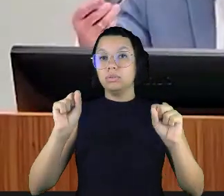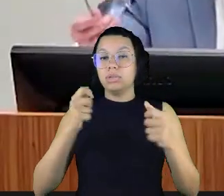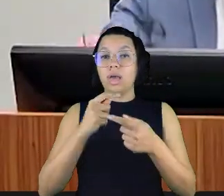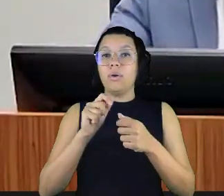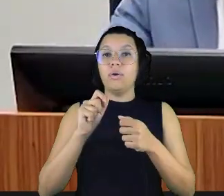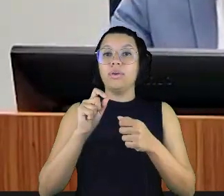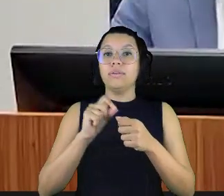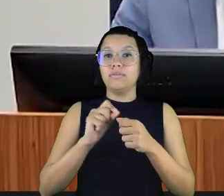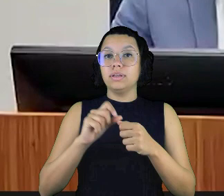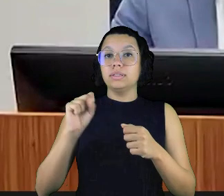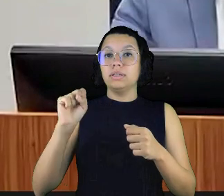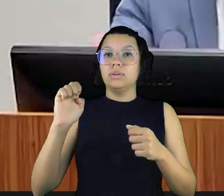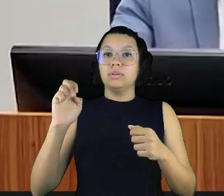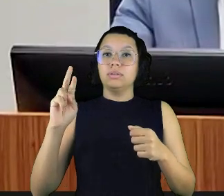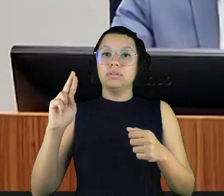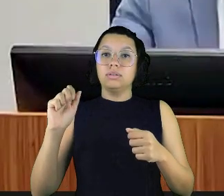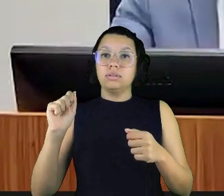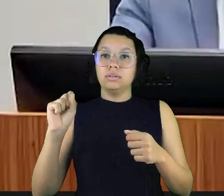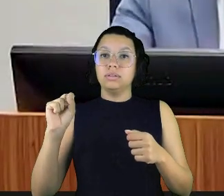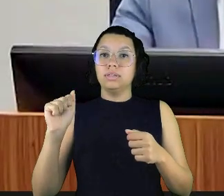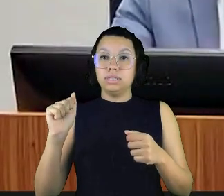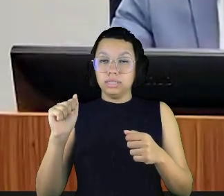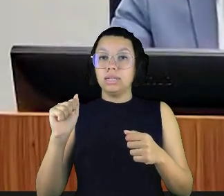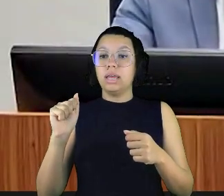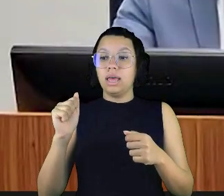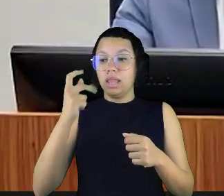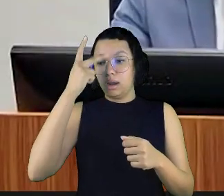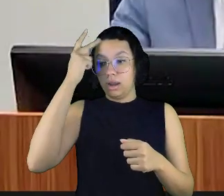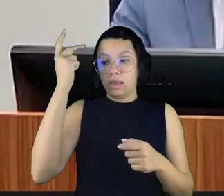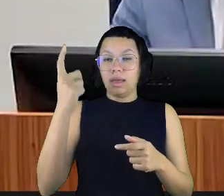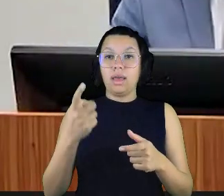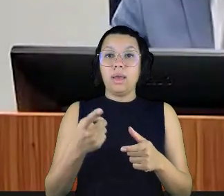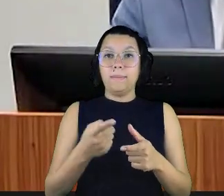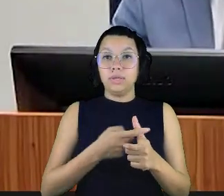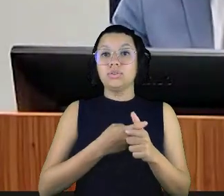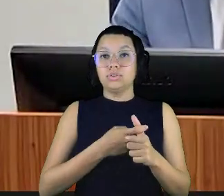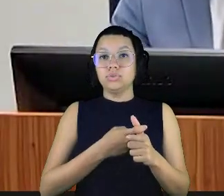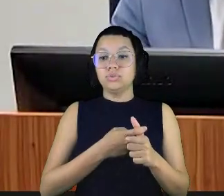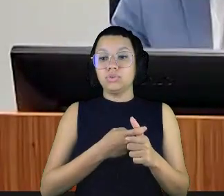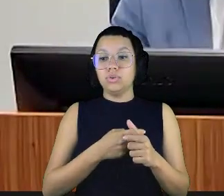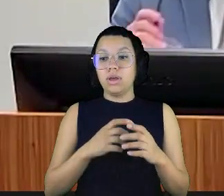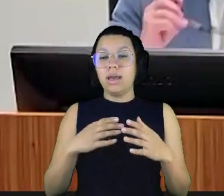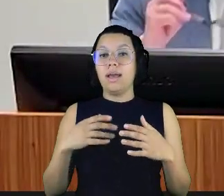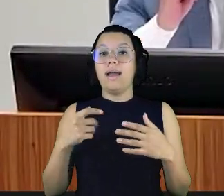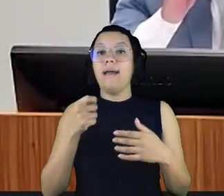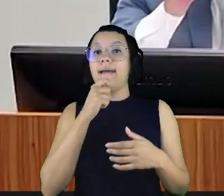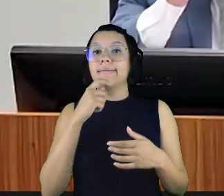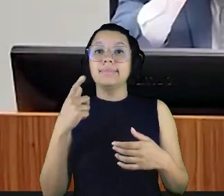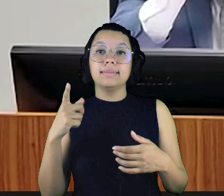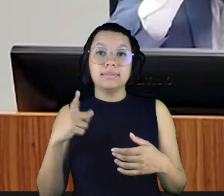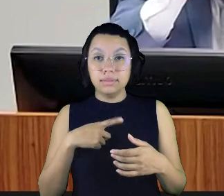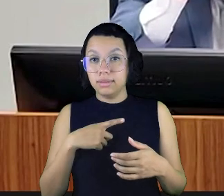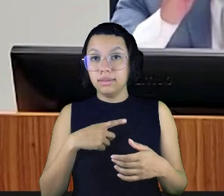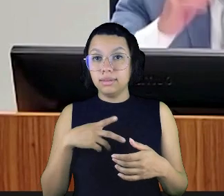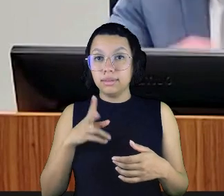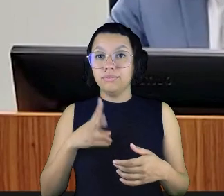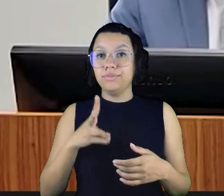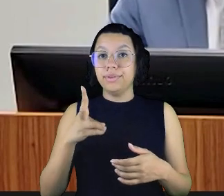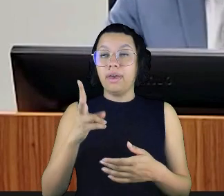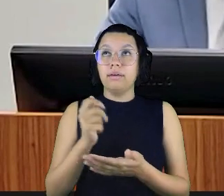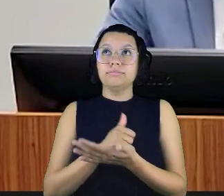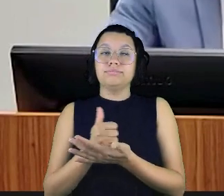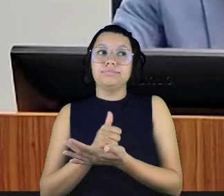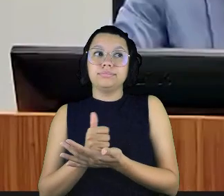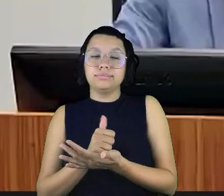não. ele ainda tem que ficar fazendo o controle diário da